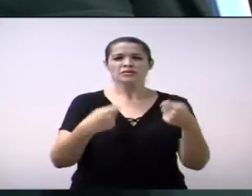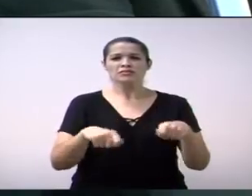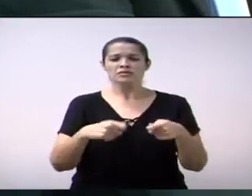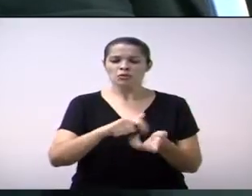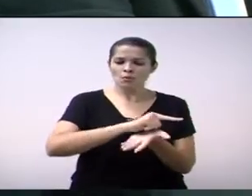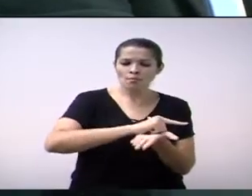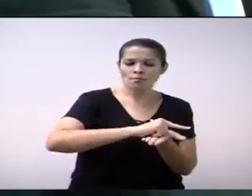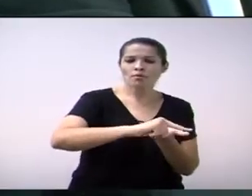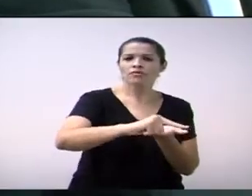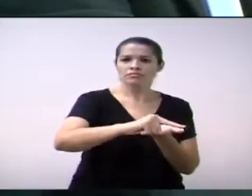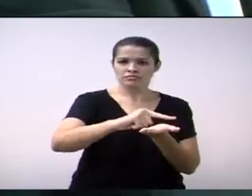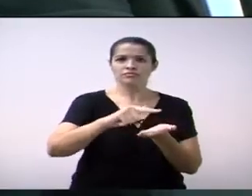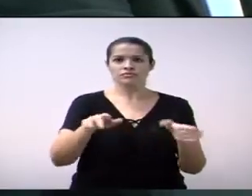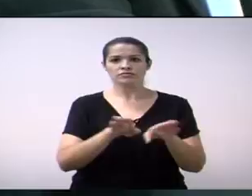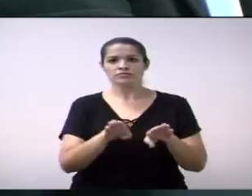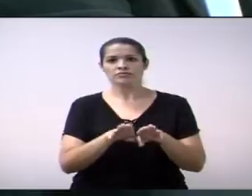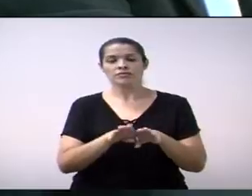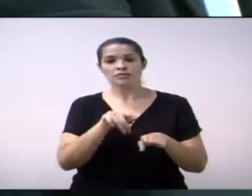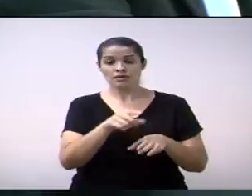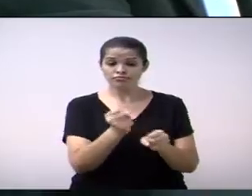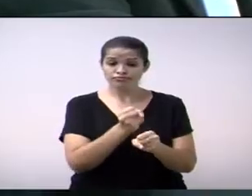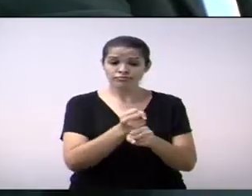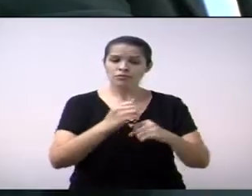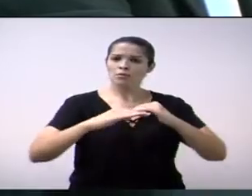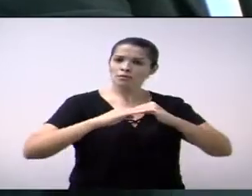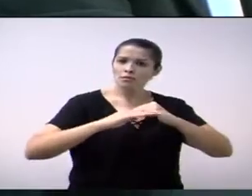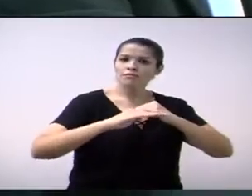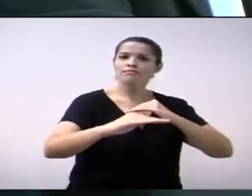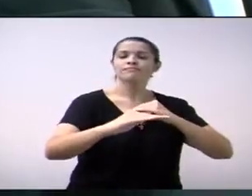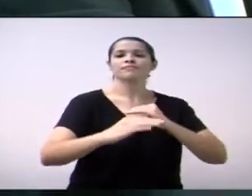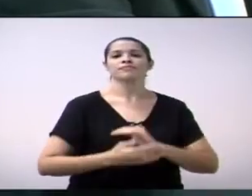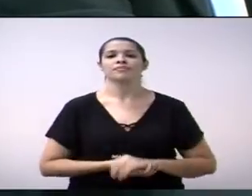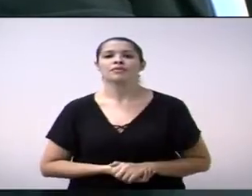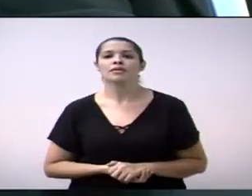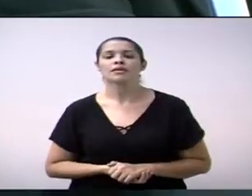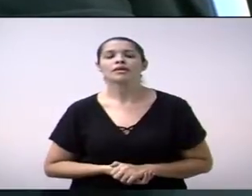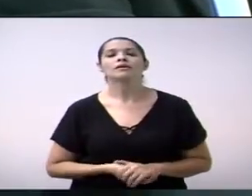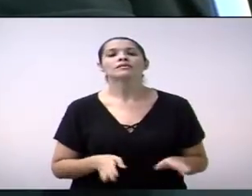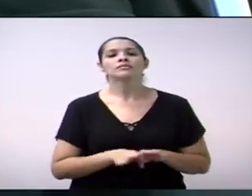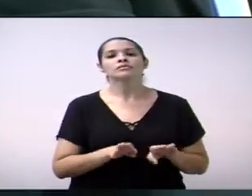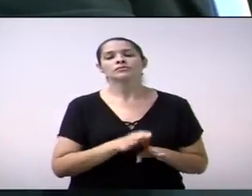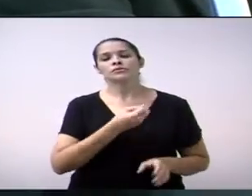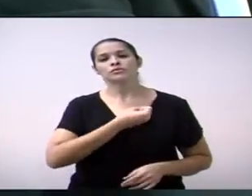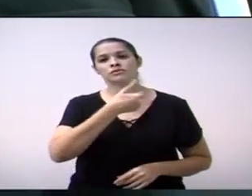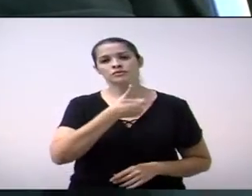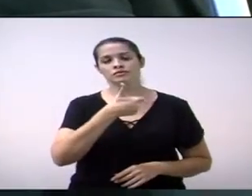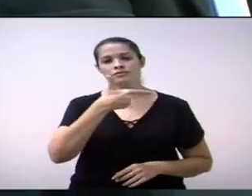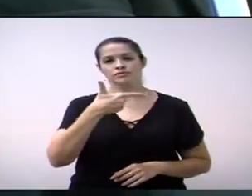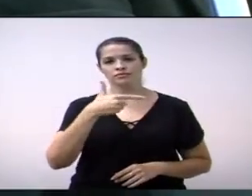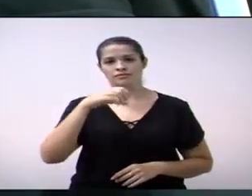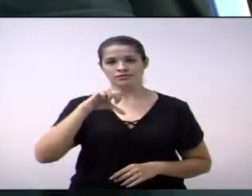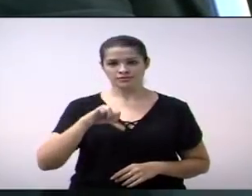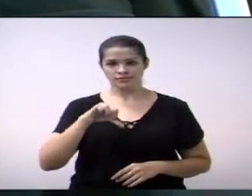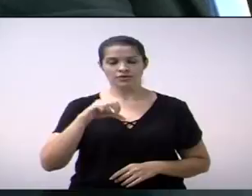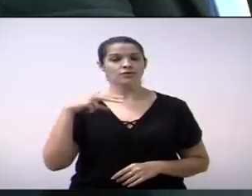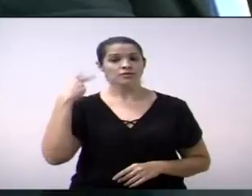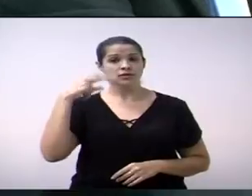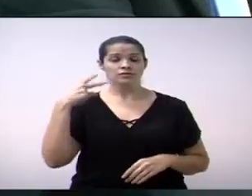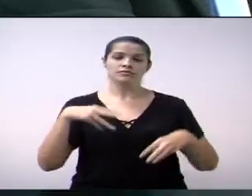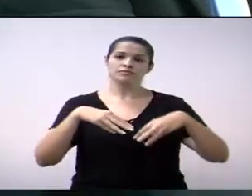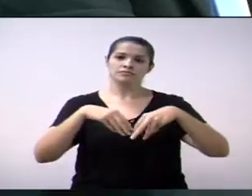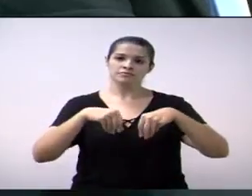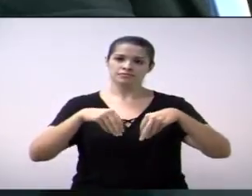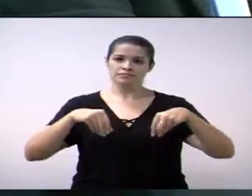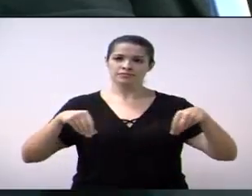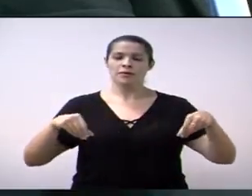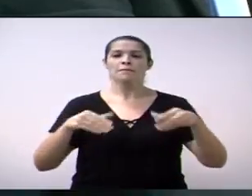e Mariusa de Souza Ferrari, no bairro São José. De 129, do vereador Danilo Barros, propondo ao Executivo